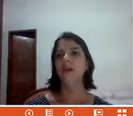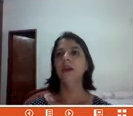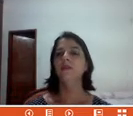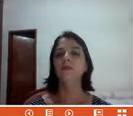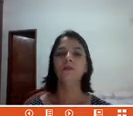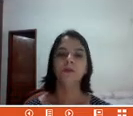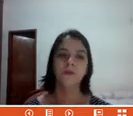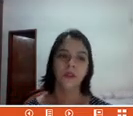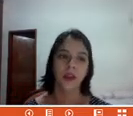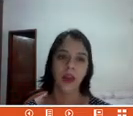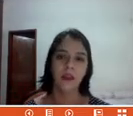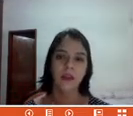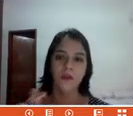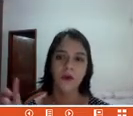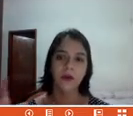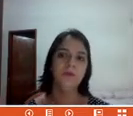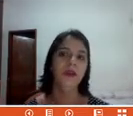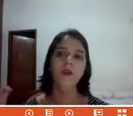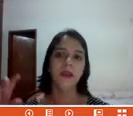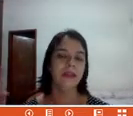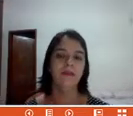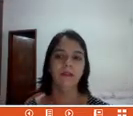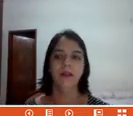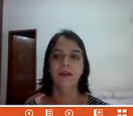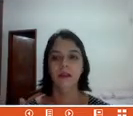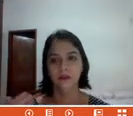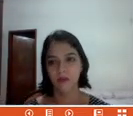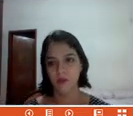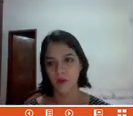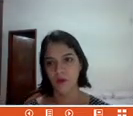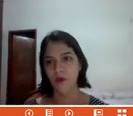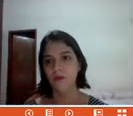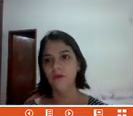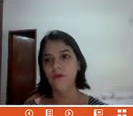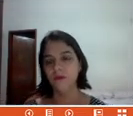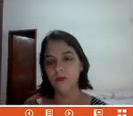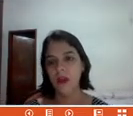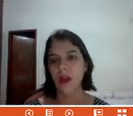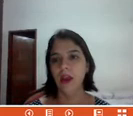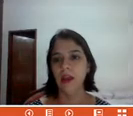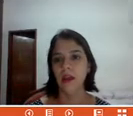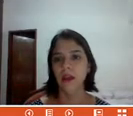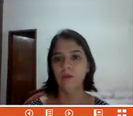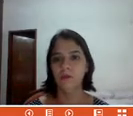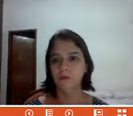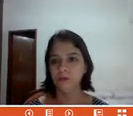do governo, ele tem o campinho na TV com